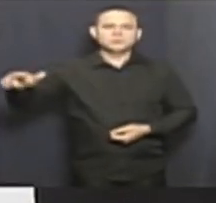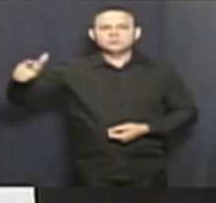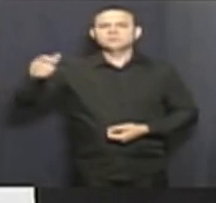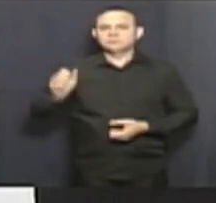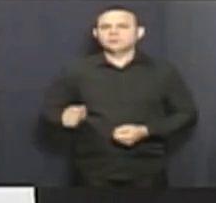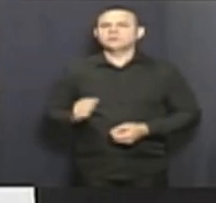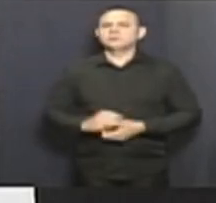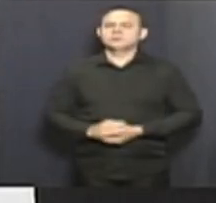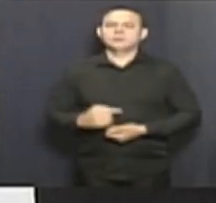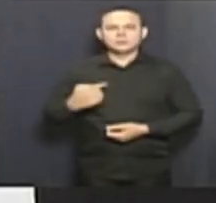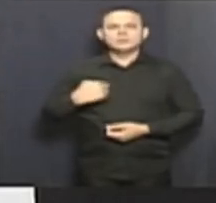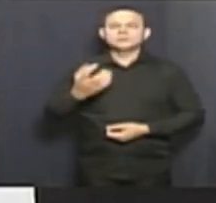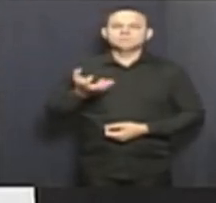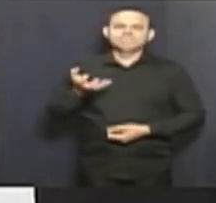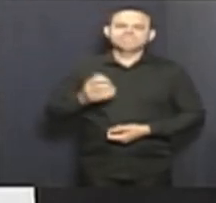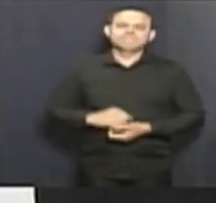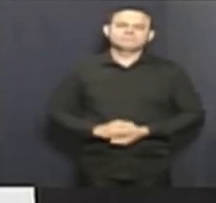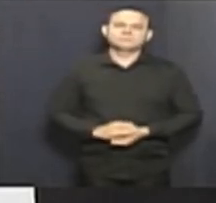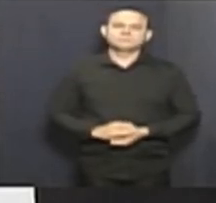quero